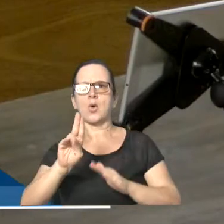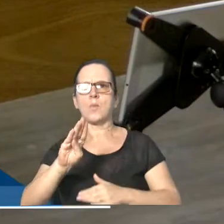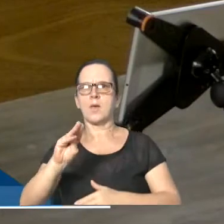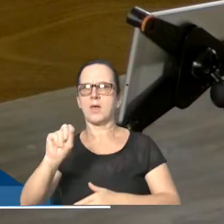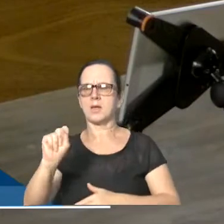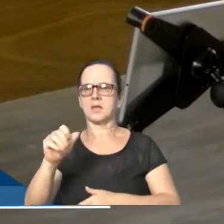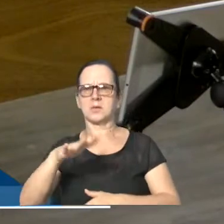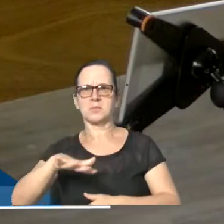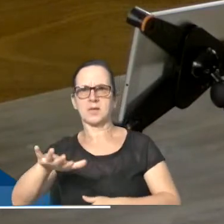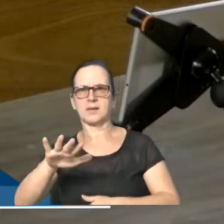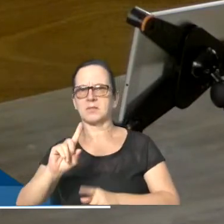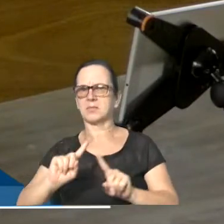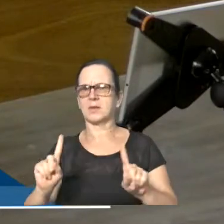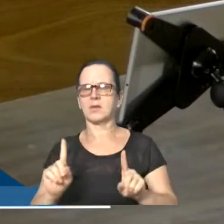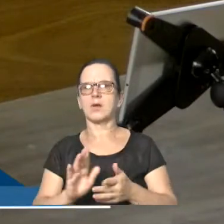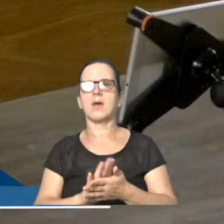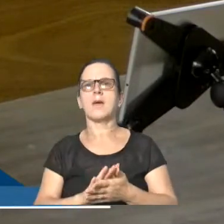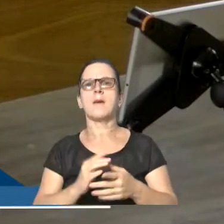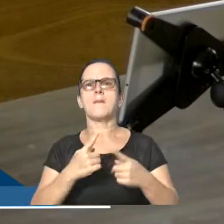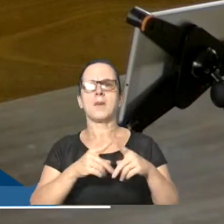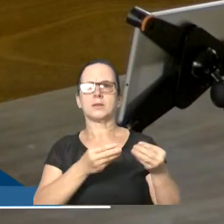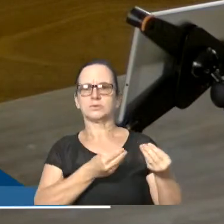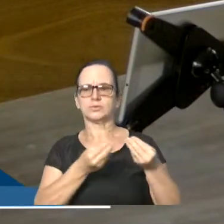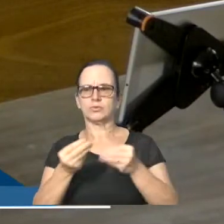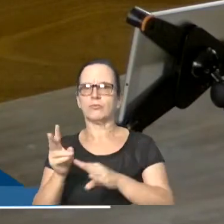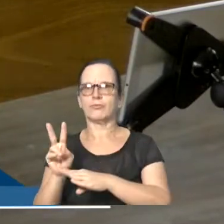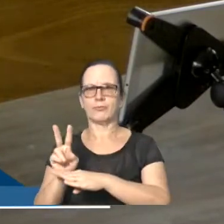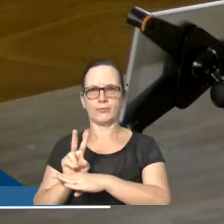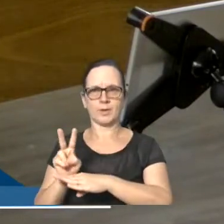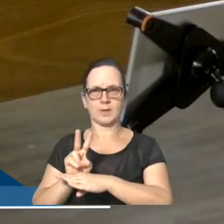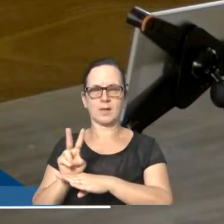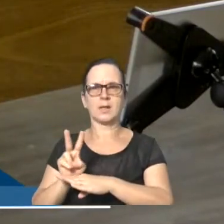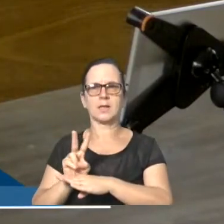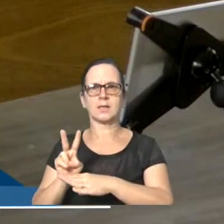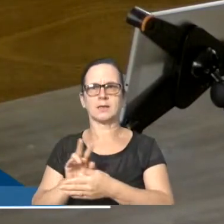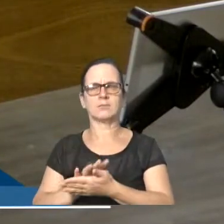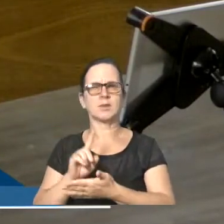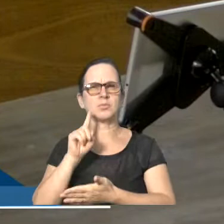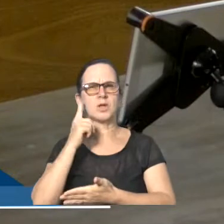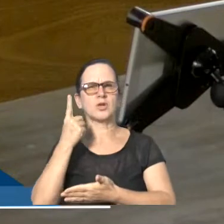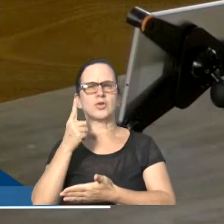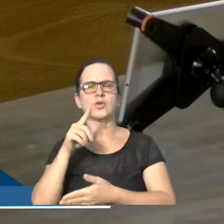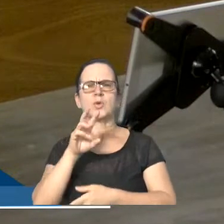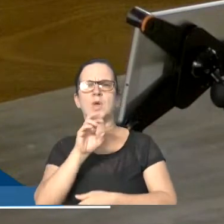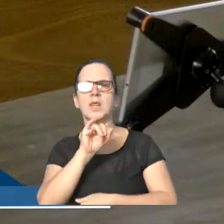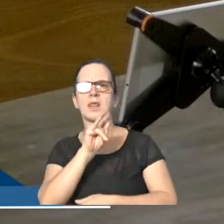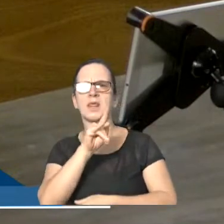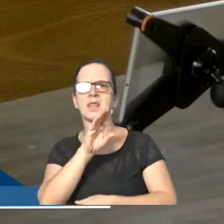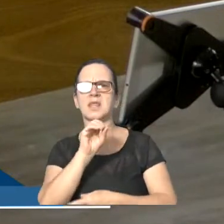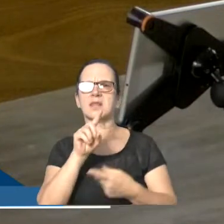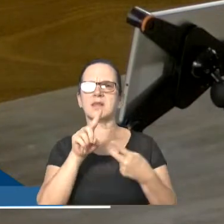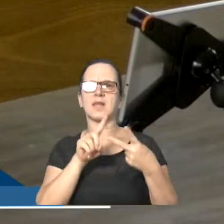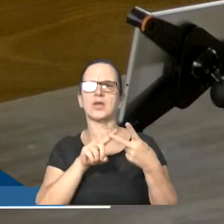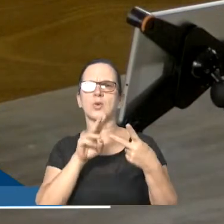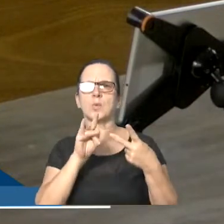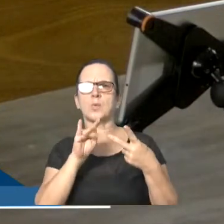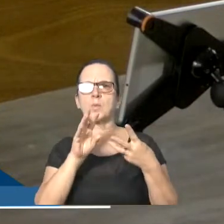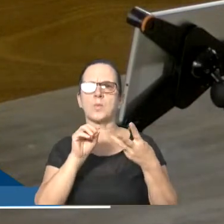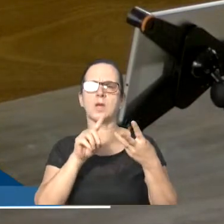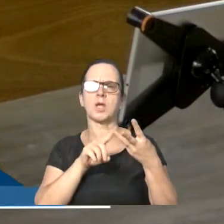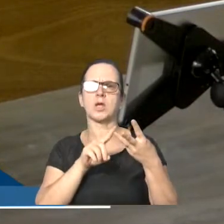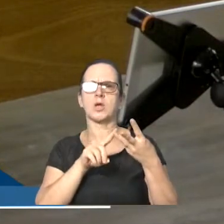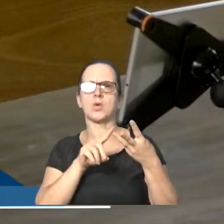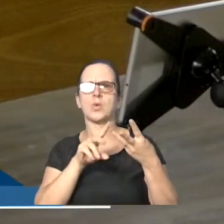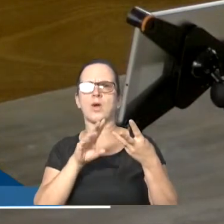recurso, mas também me coloco à disposição para fiscalizar. Salvo engano, foi o vereador Sérgio, o vereador Pio, o vereador Rafael Tuca